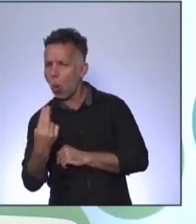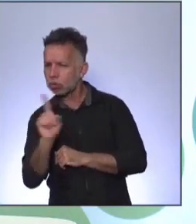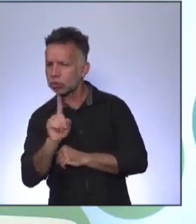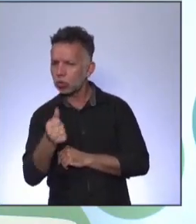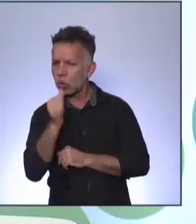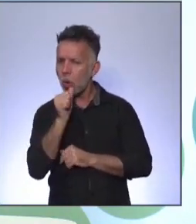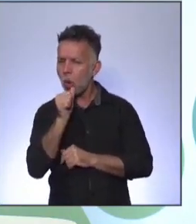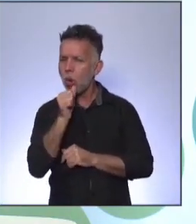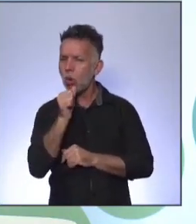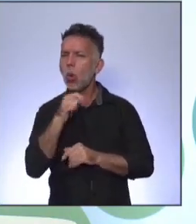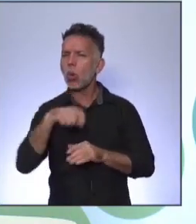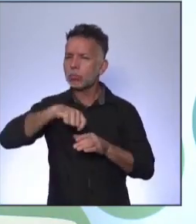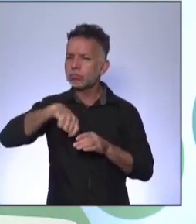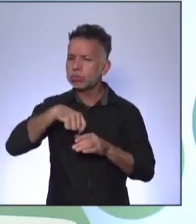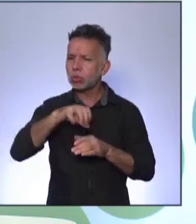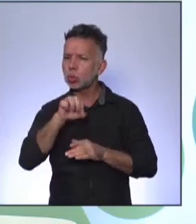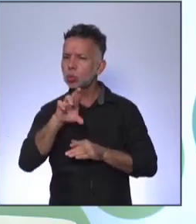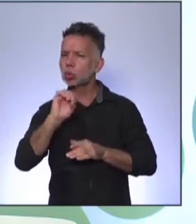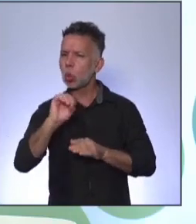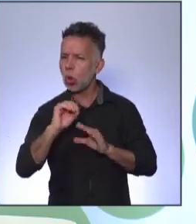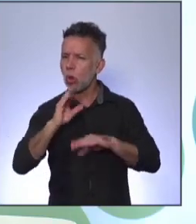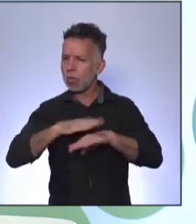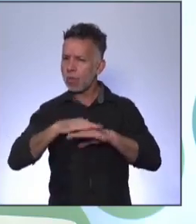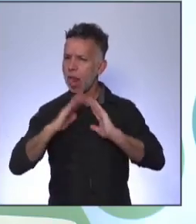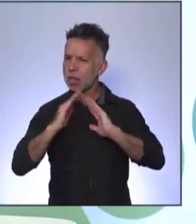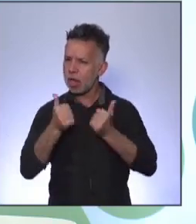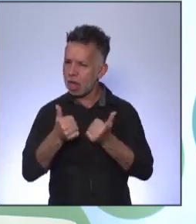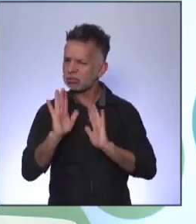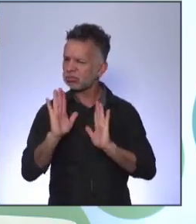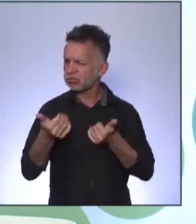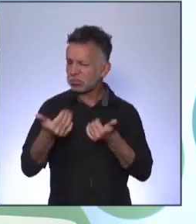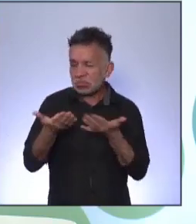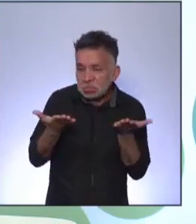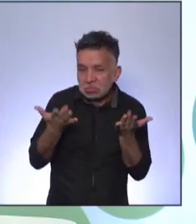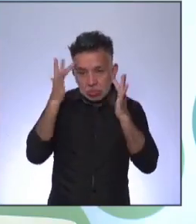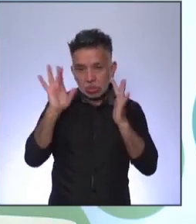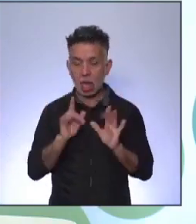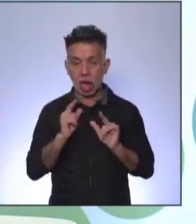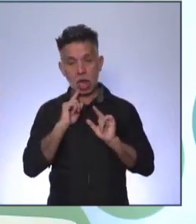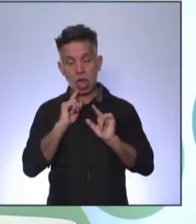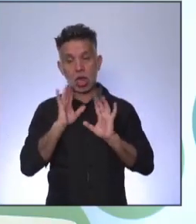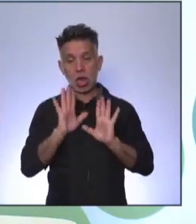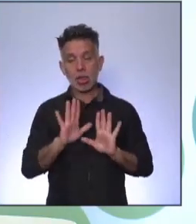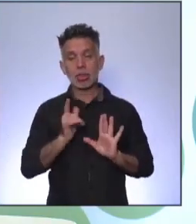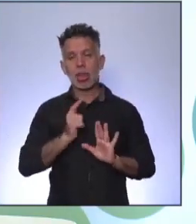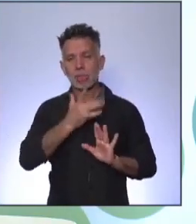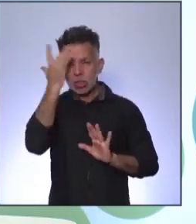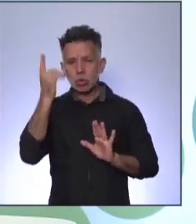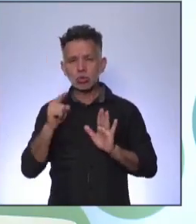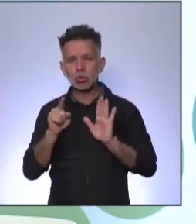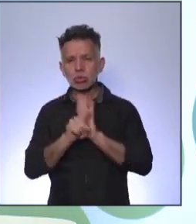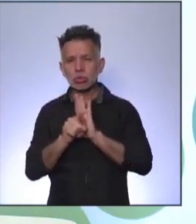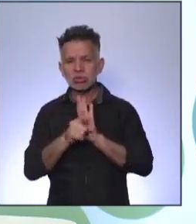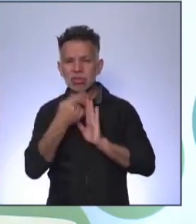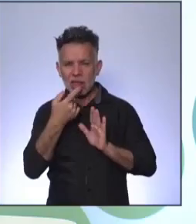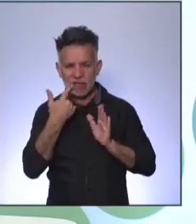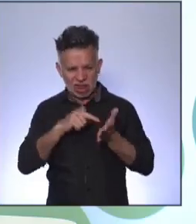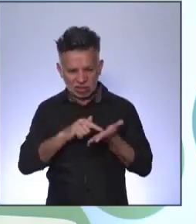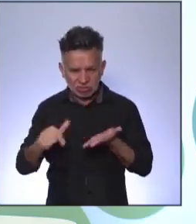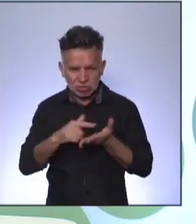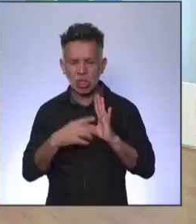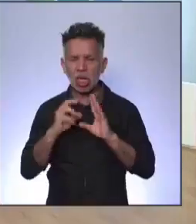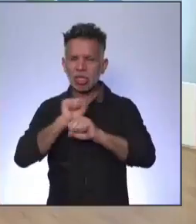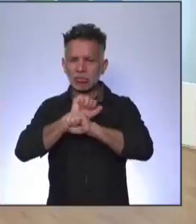né? E aí, a aparência deles, o pessoal está colocando que é